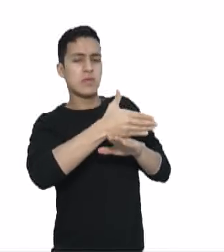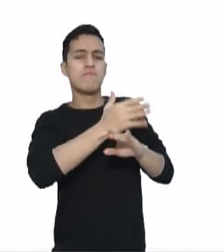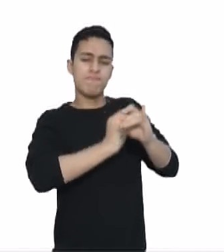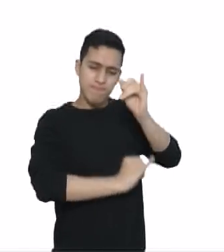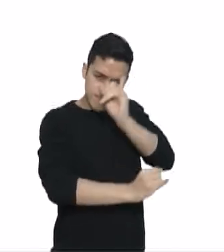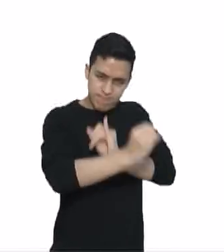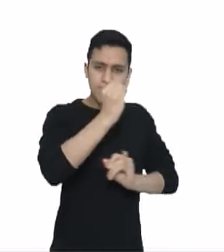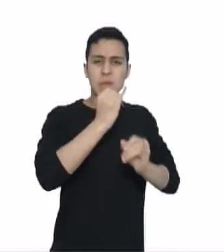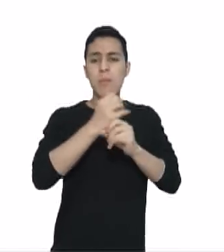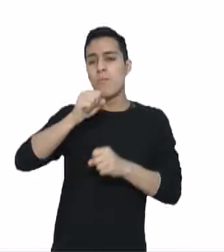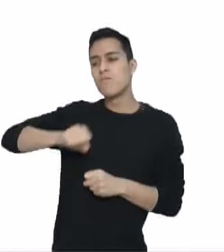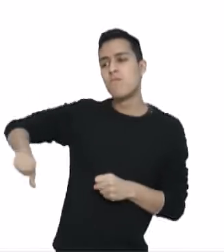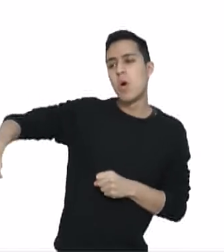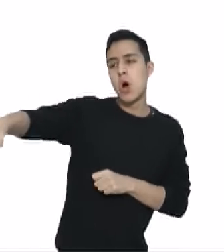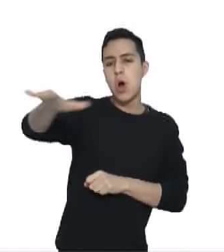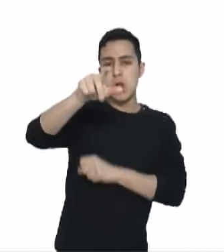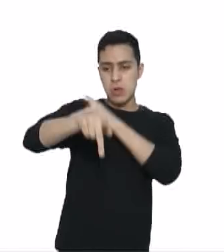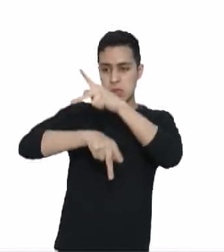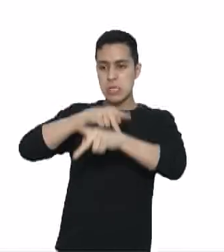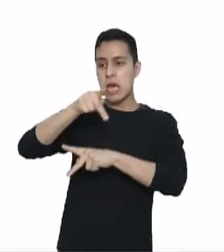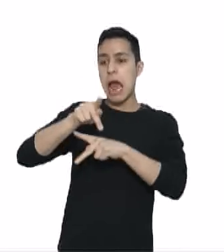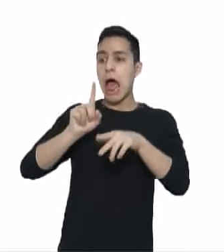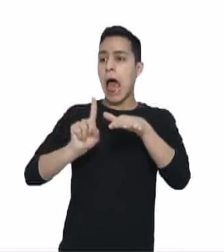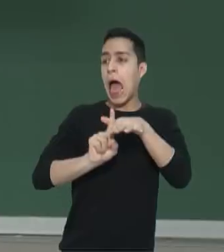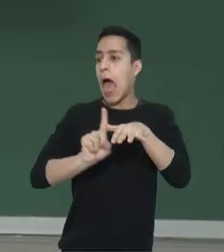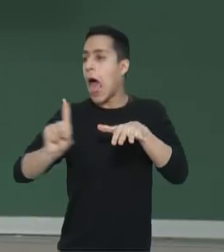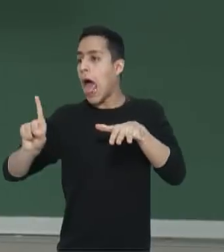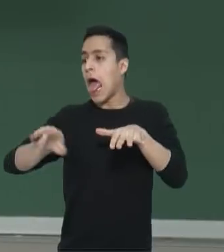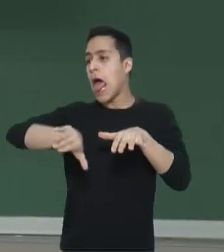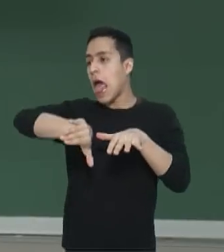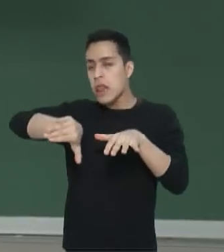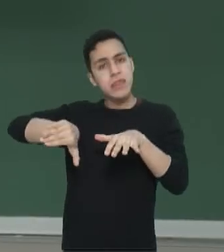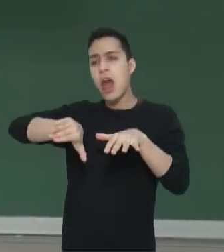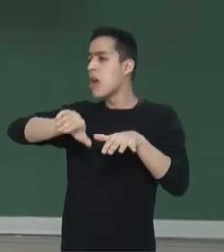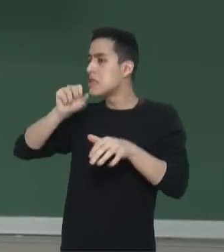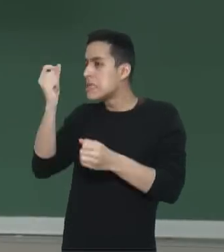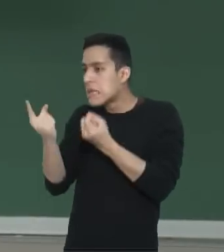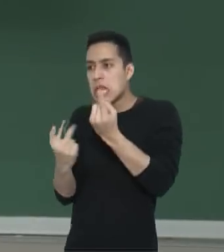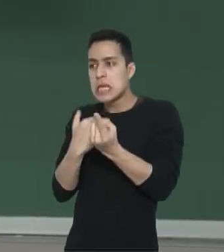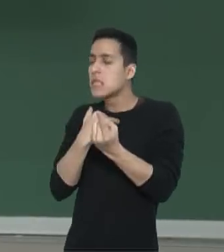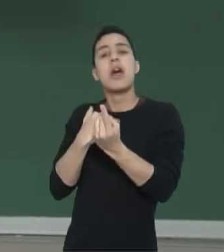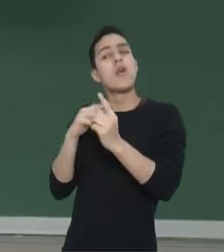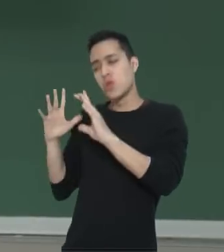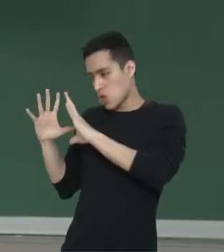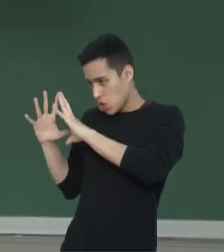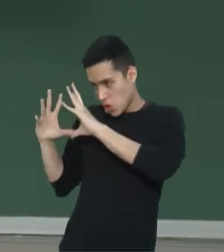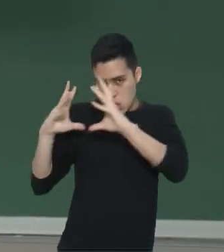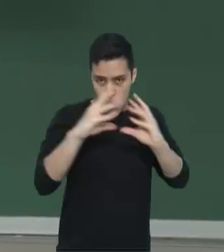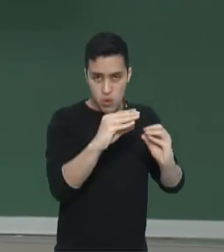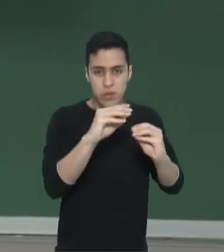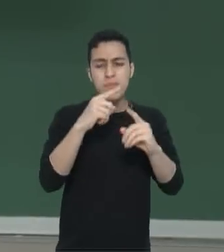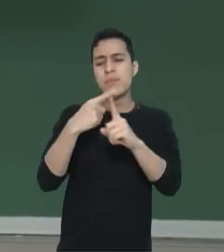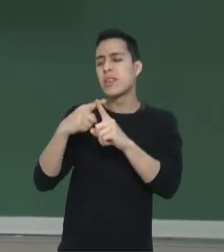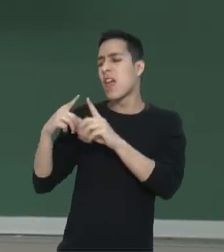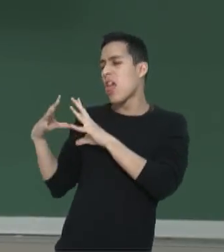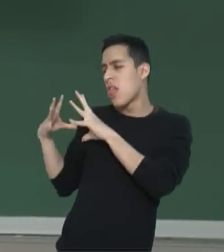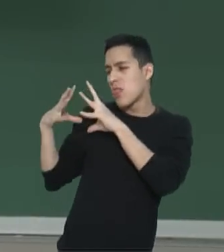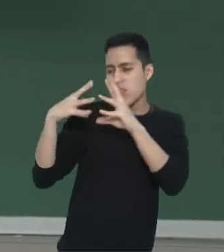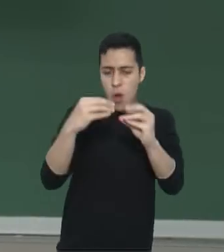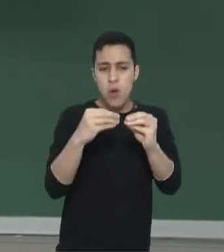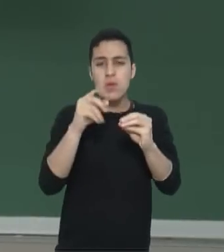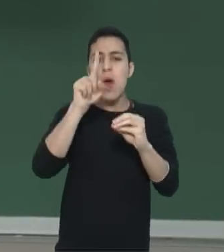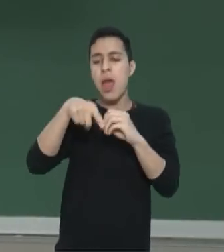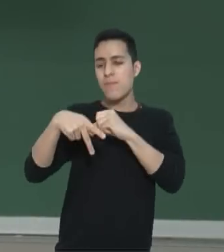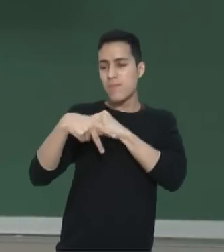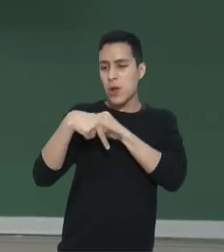a população, sem exceção. Isso mesmo. É empregado esse pronome todos porque trata do